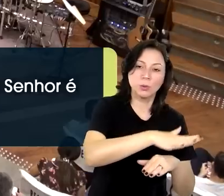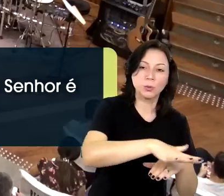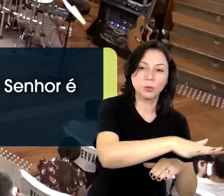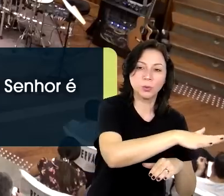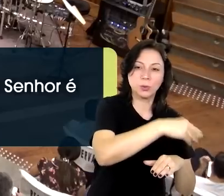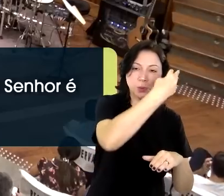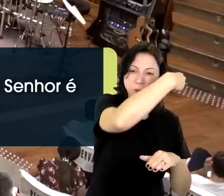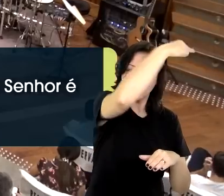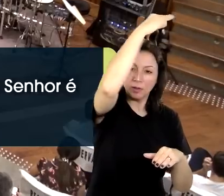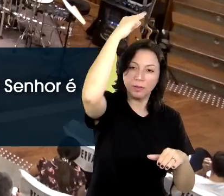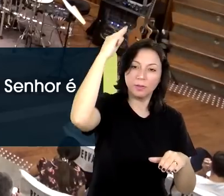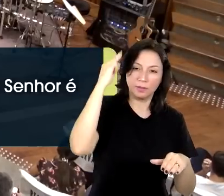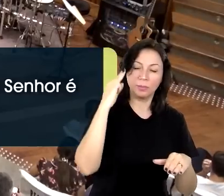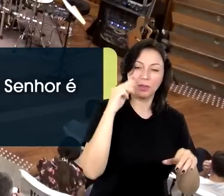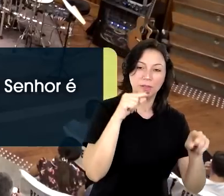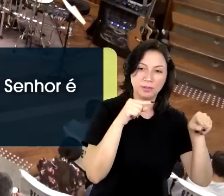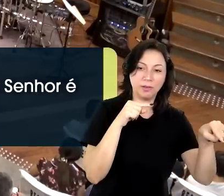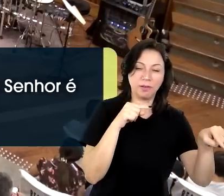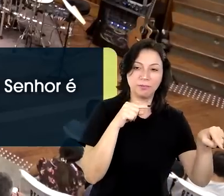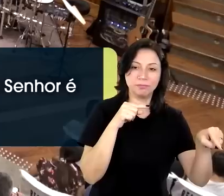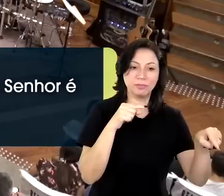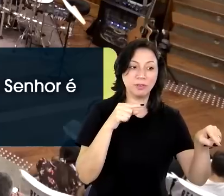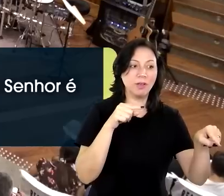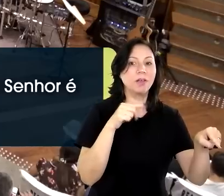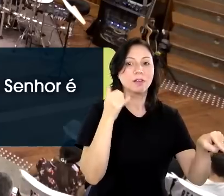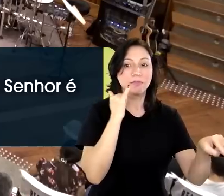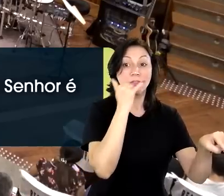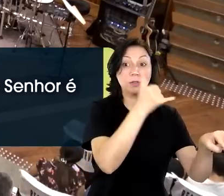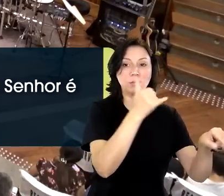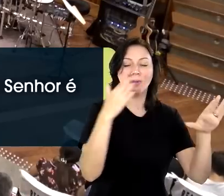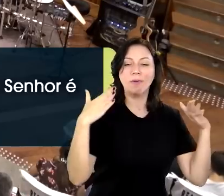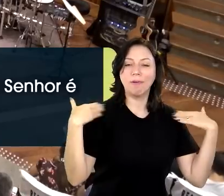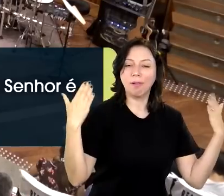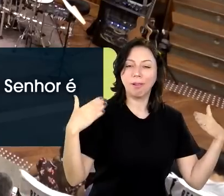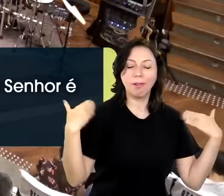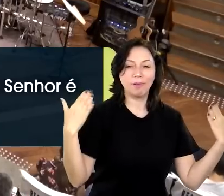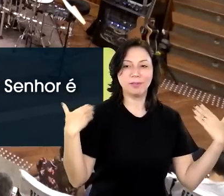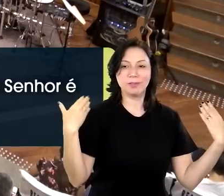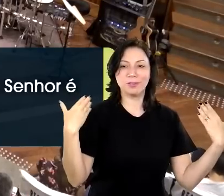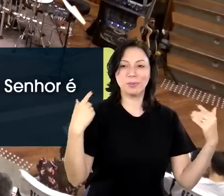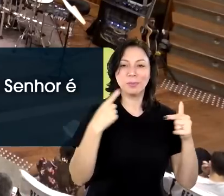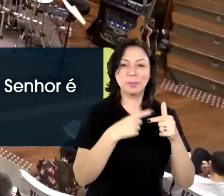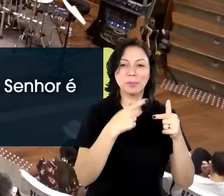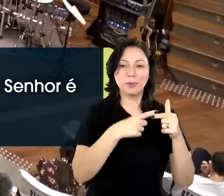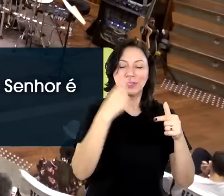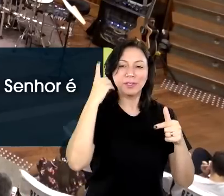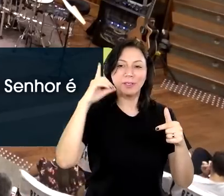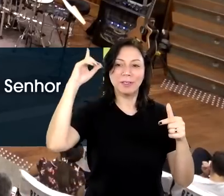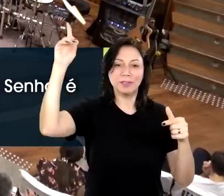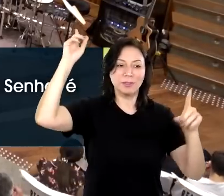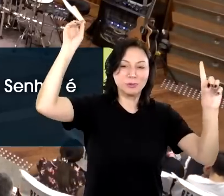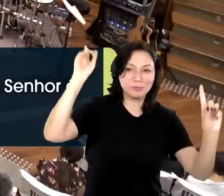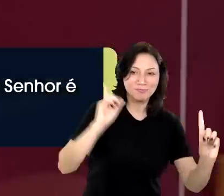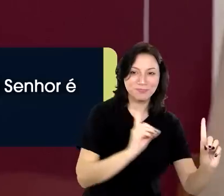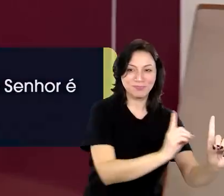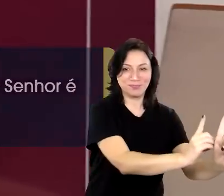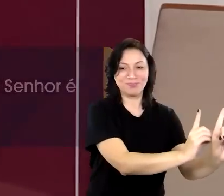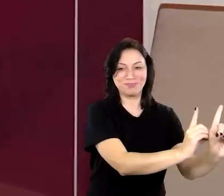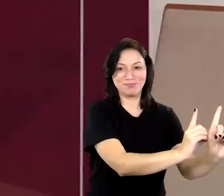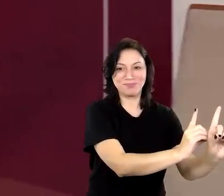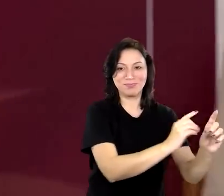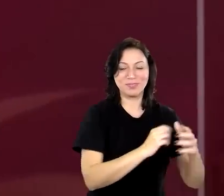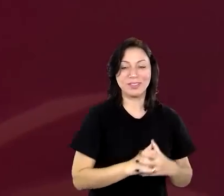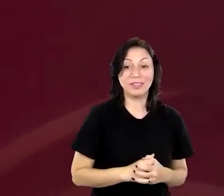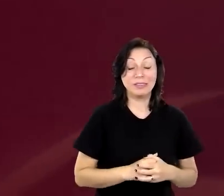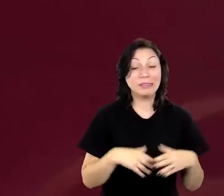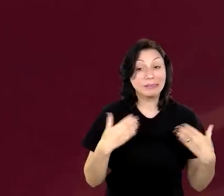disse: alegra-te, muito favorecida, o Senhor é contigo. Então veja